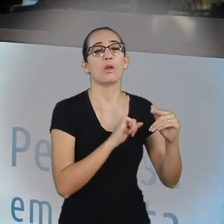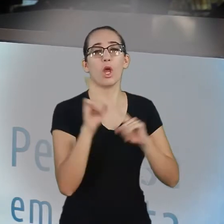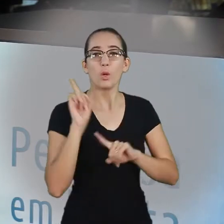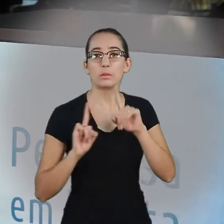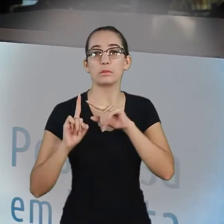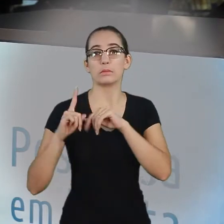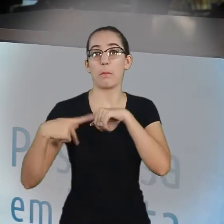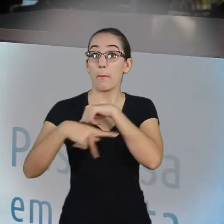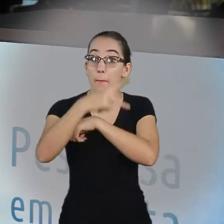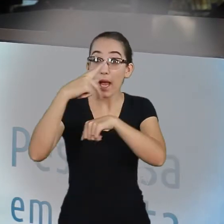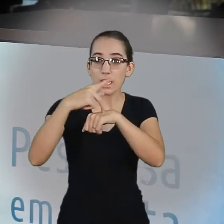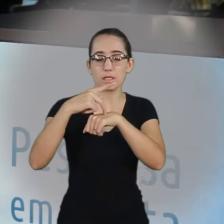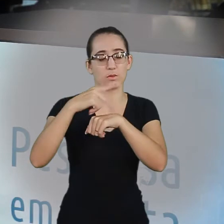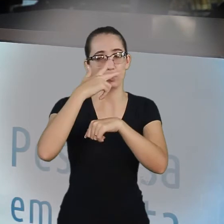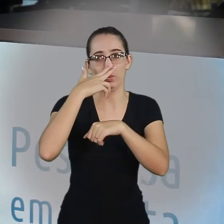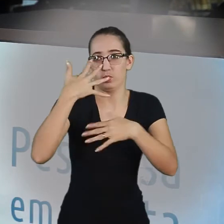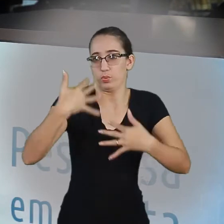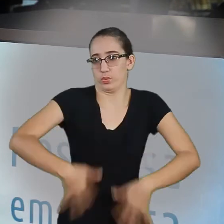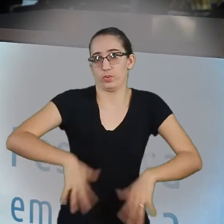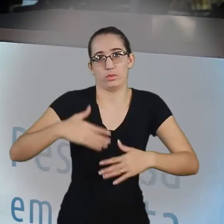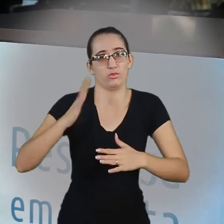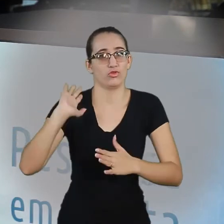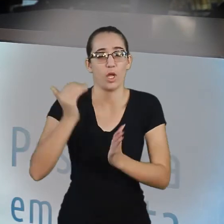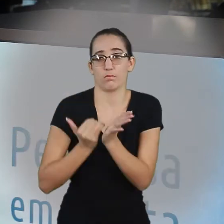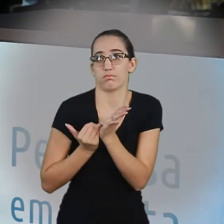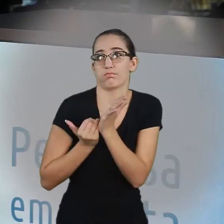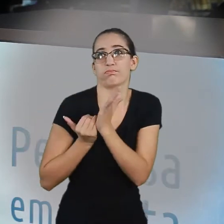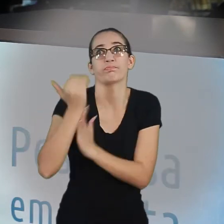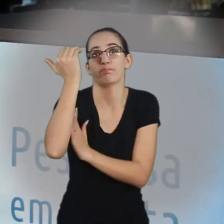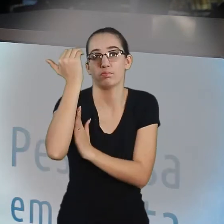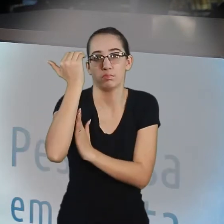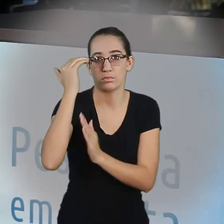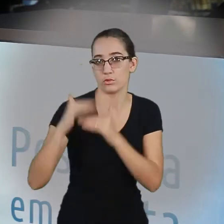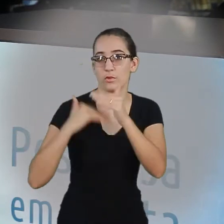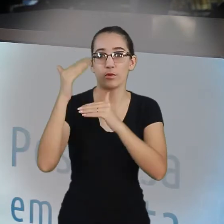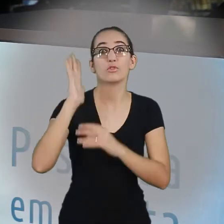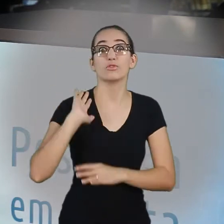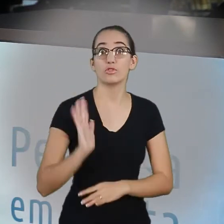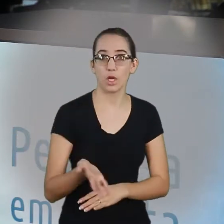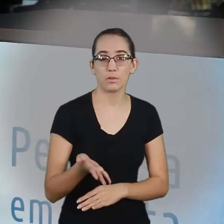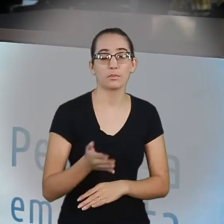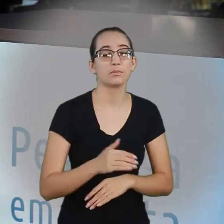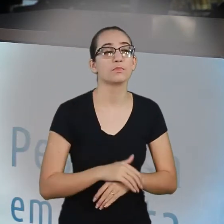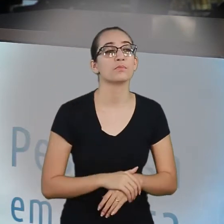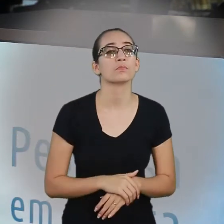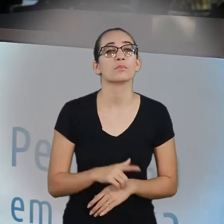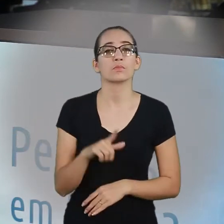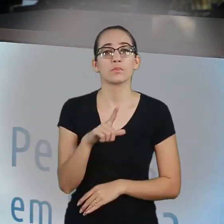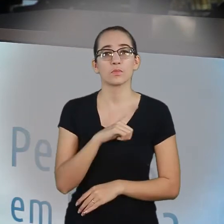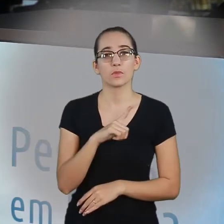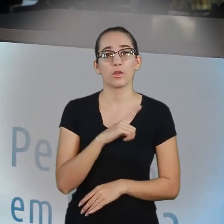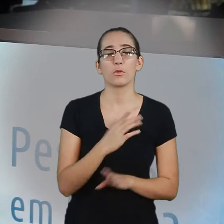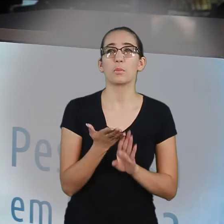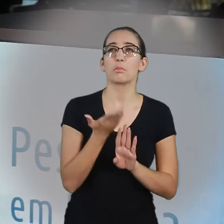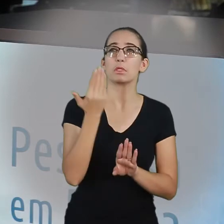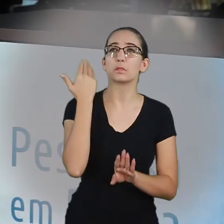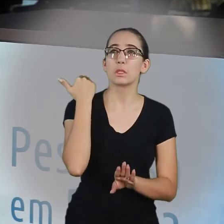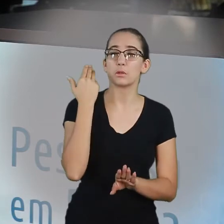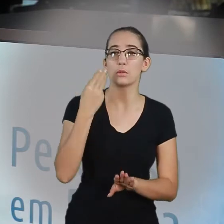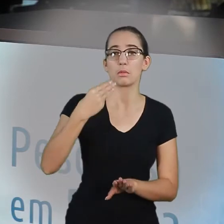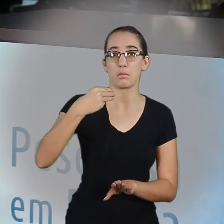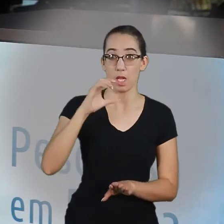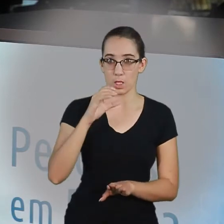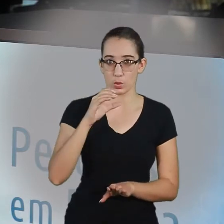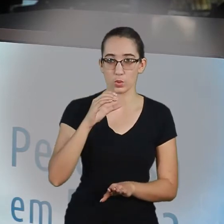muito desenvolvidos na área, né? E quando o presidente Macron lançou o programa em março do ano passado,